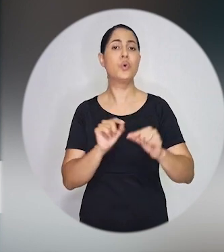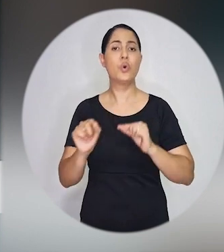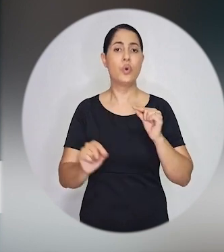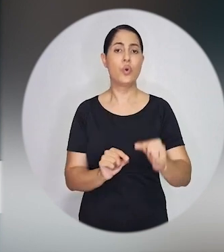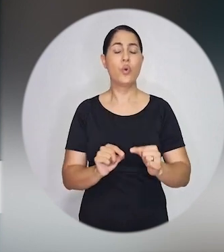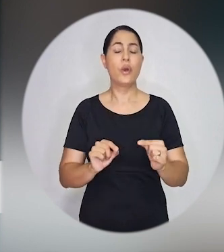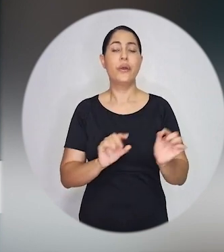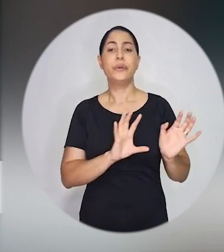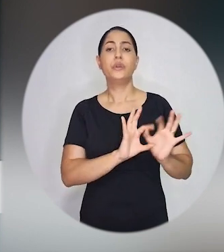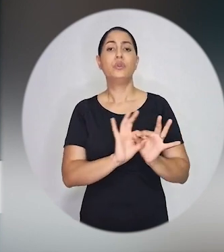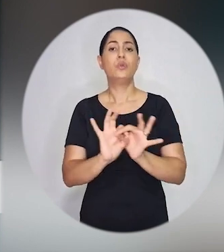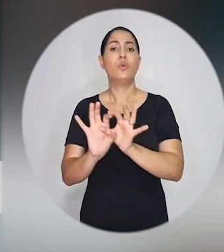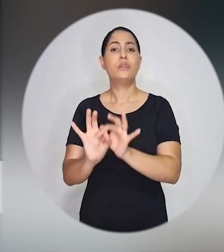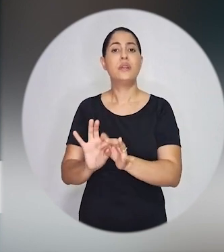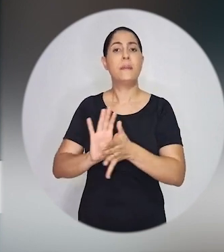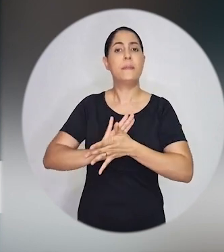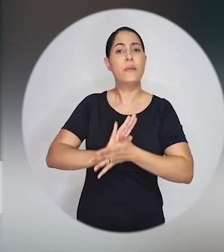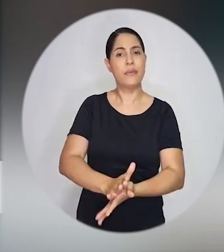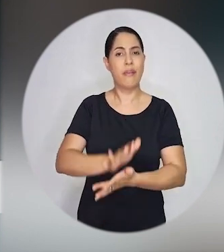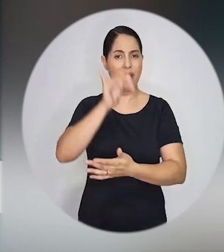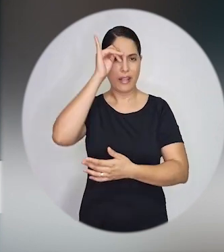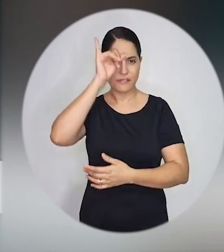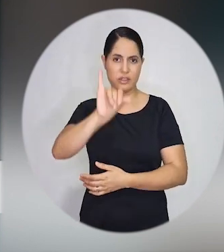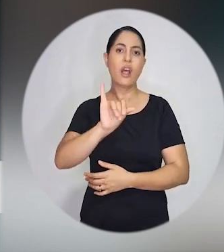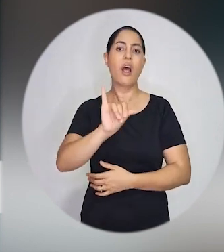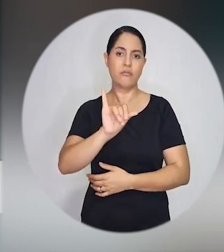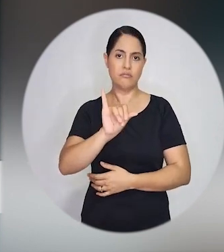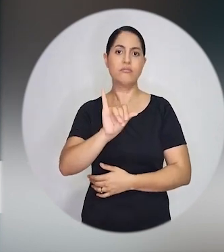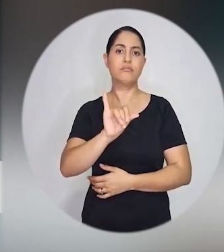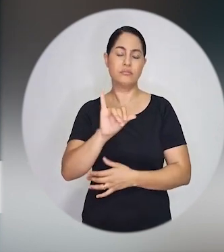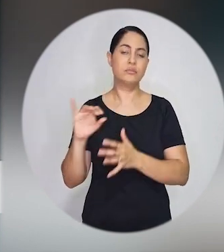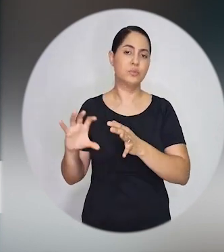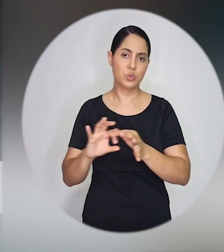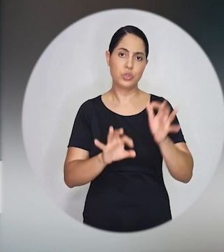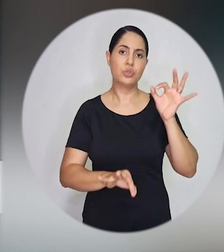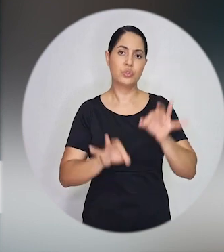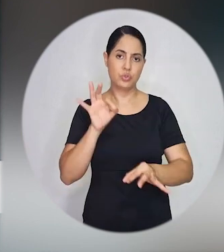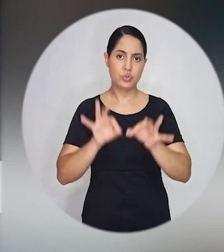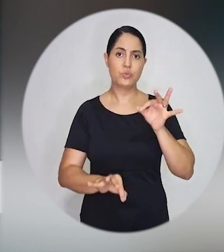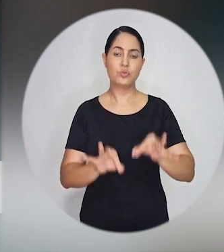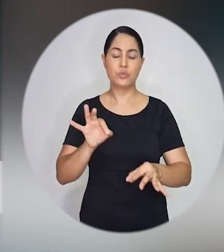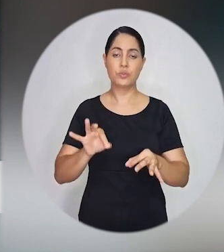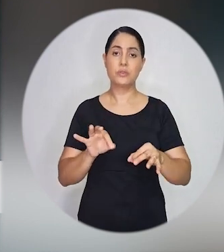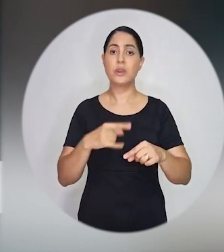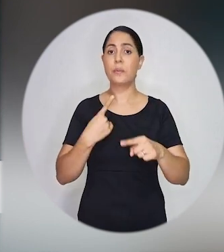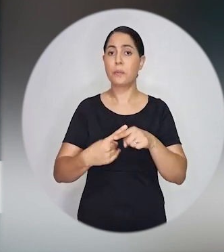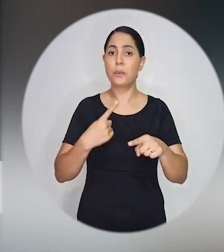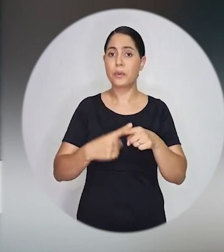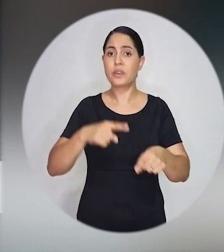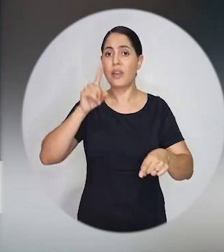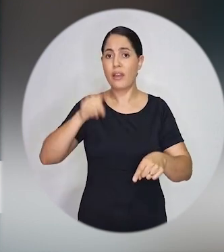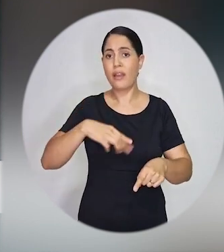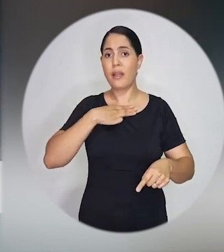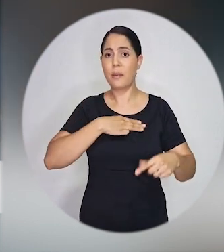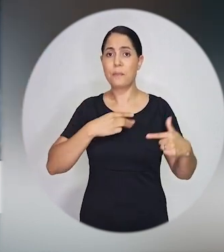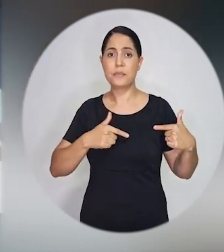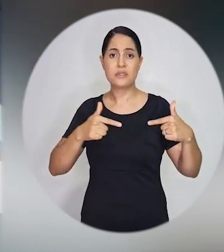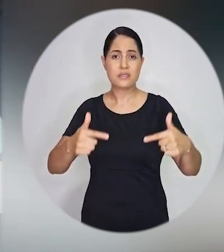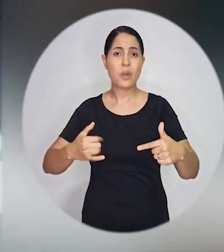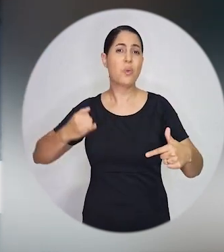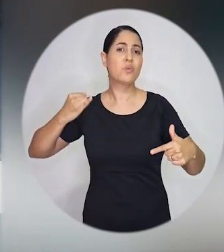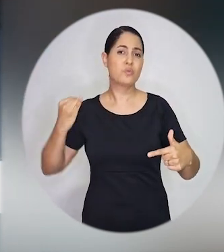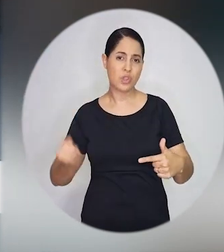acrisolar qualquer forma de discriminação das atividades do Poder Judiciário nessa tão importante